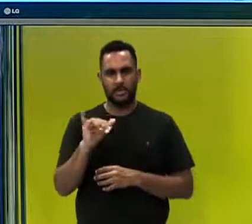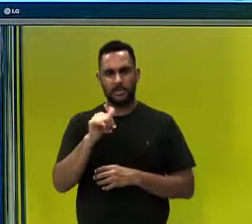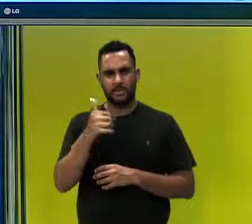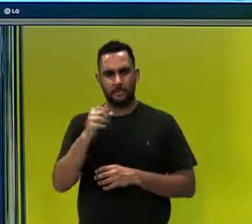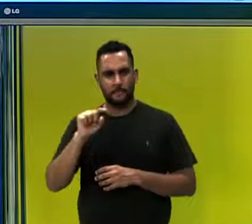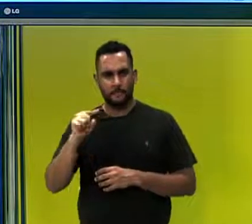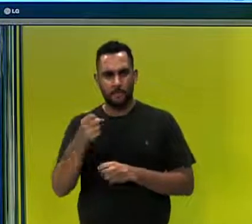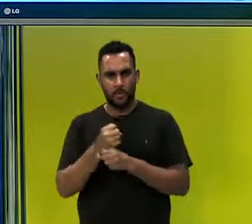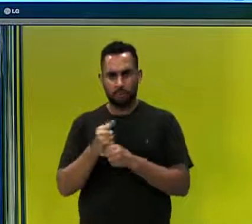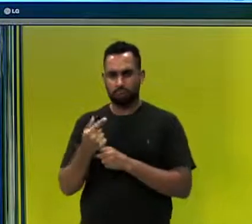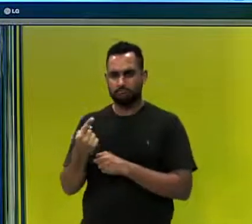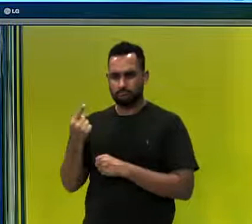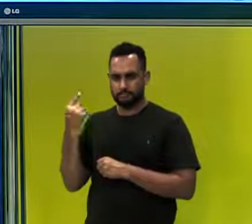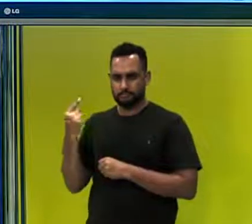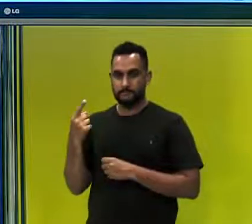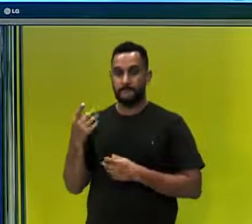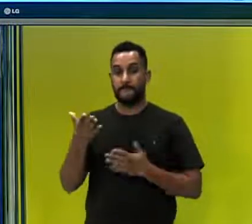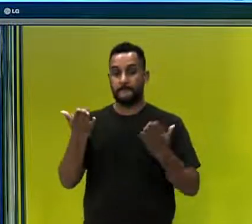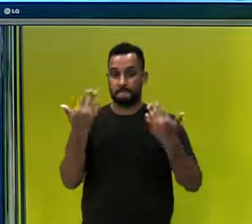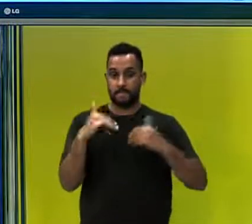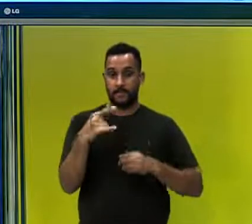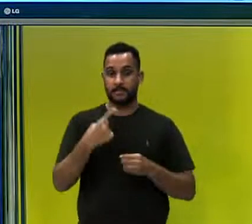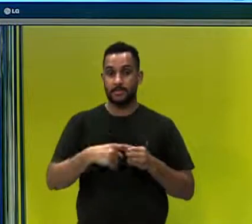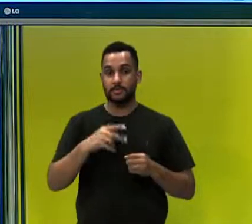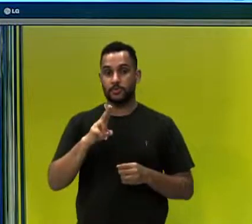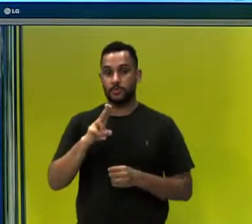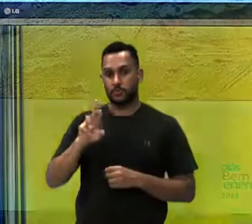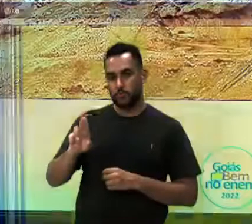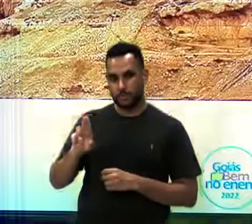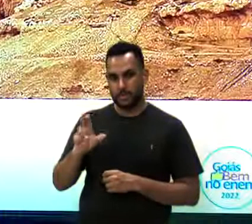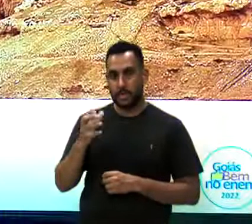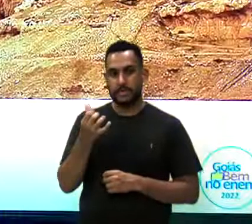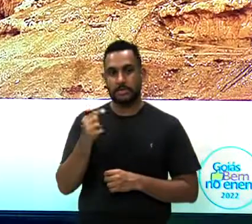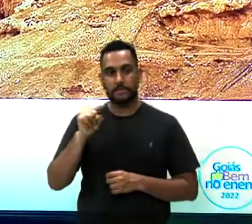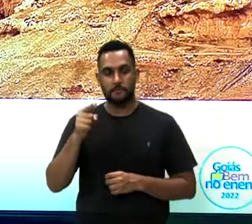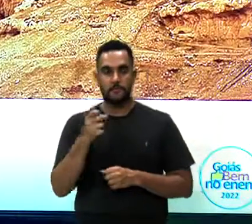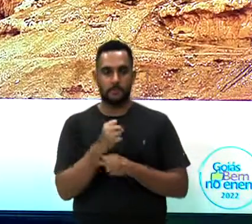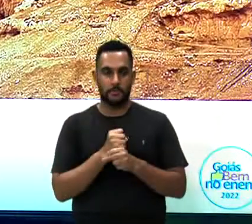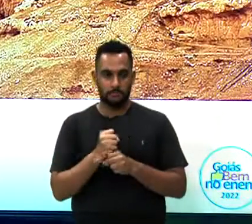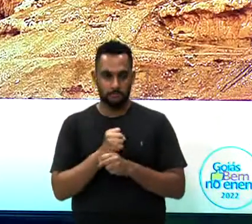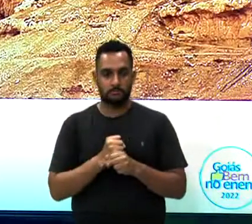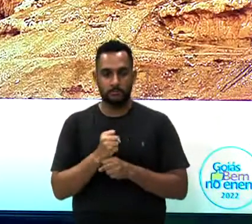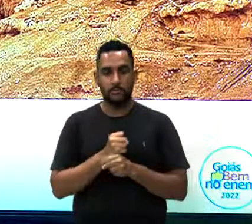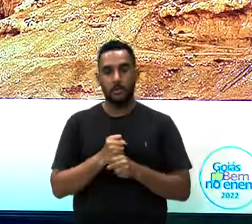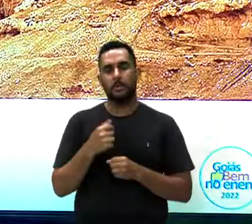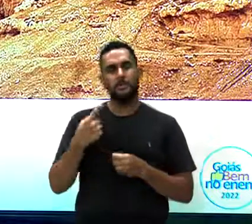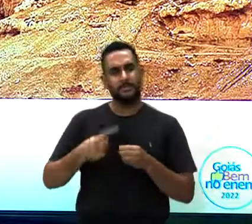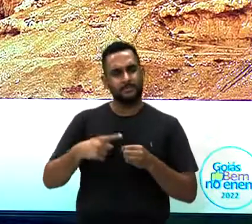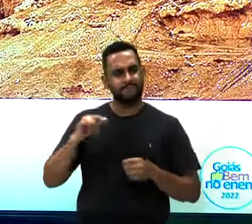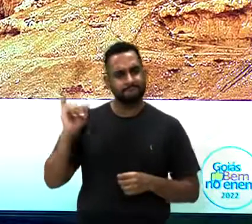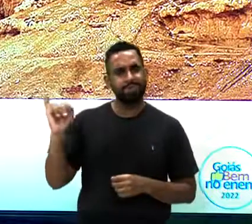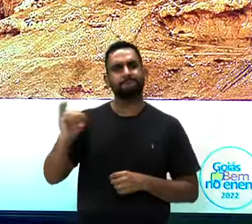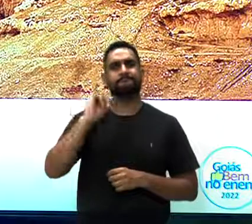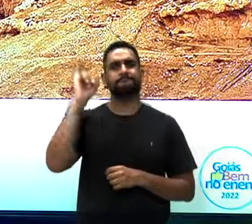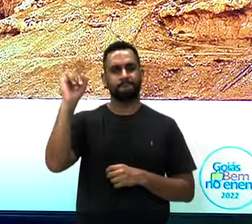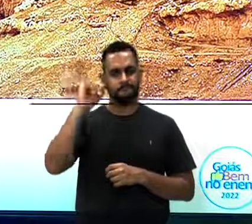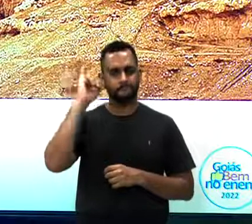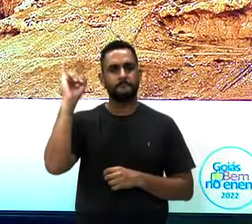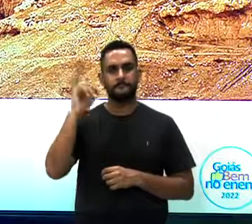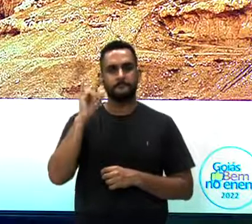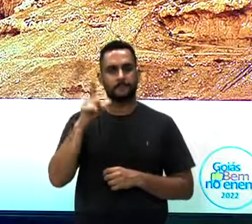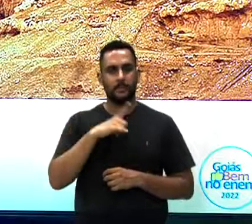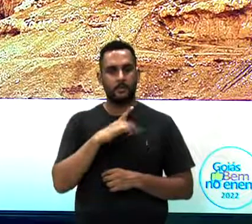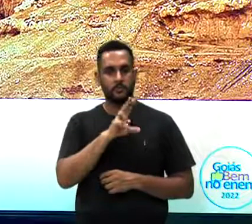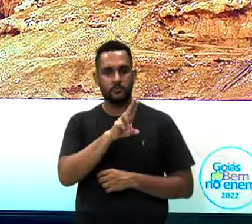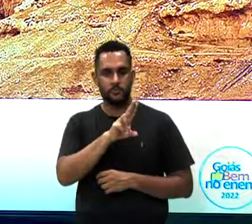atrás. A cidade de Ur, 6 mil anos, é uma cidade de importância tão grande que, inclusive, a gente dá o